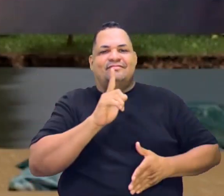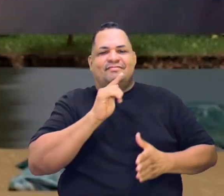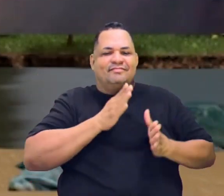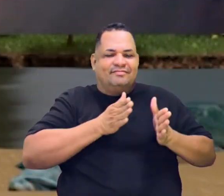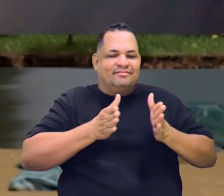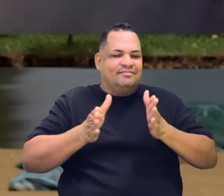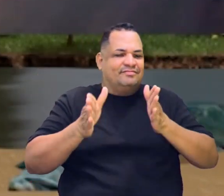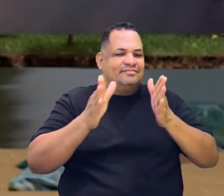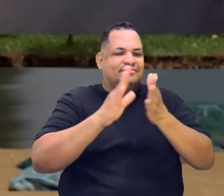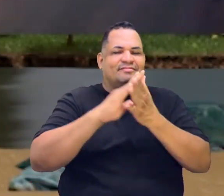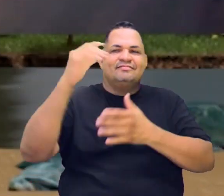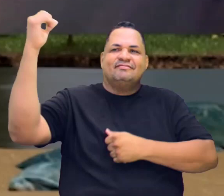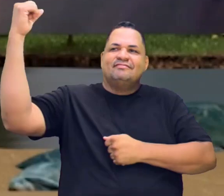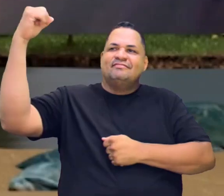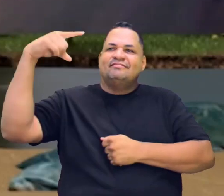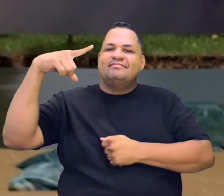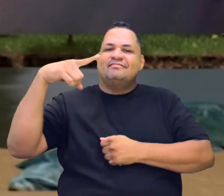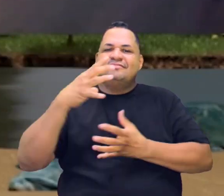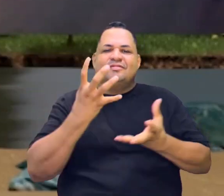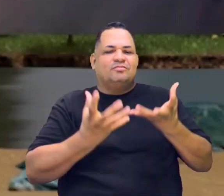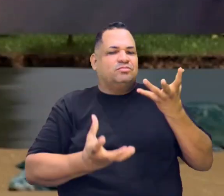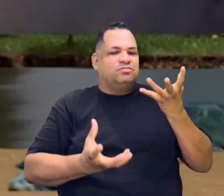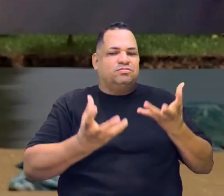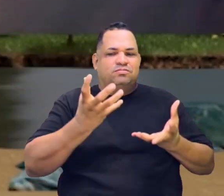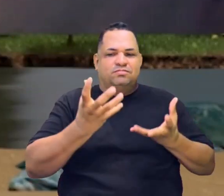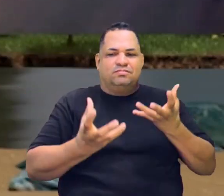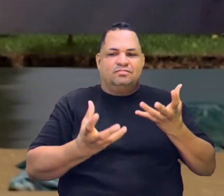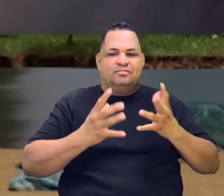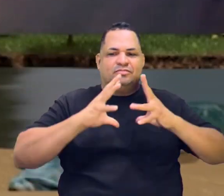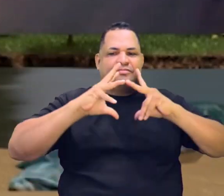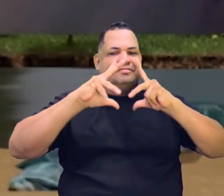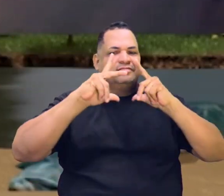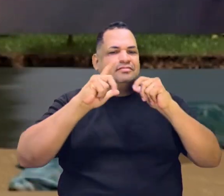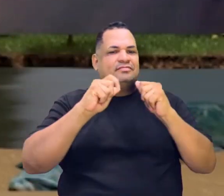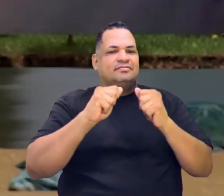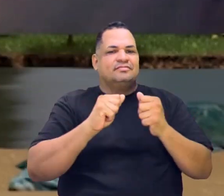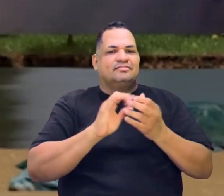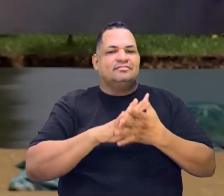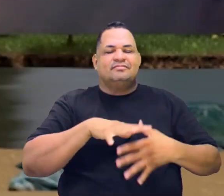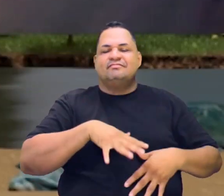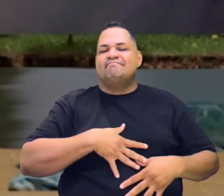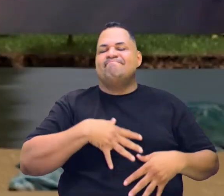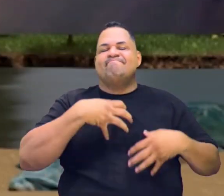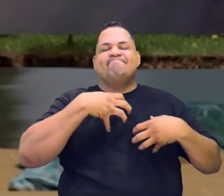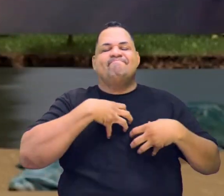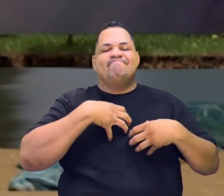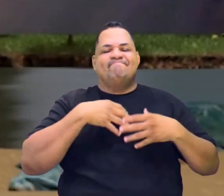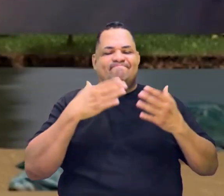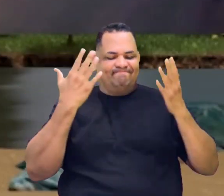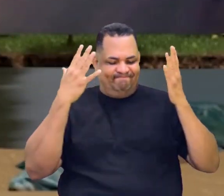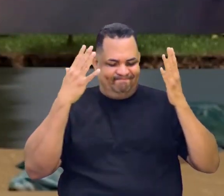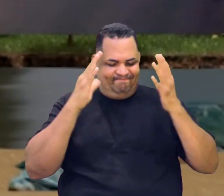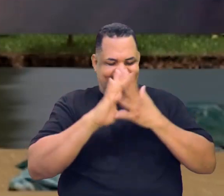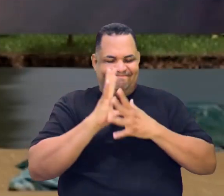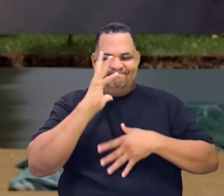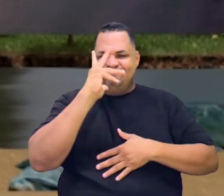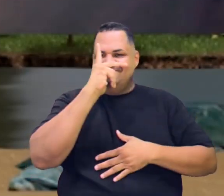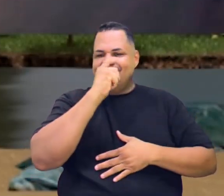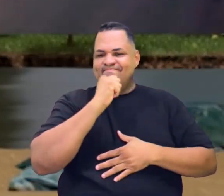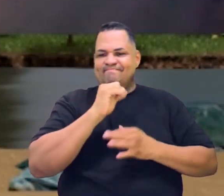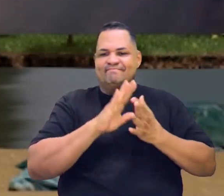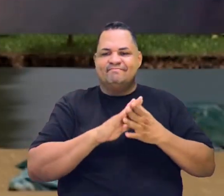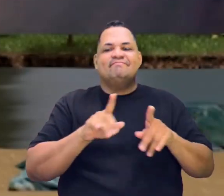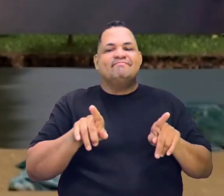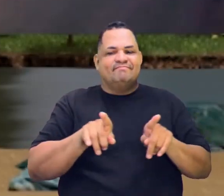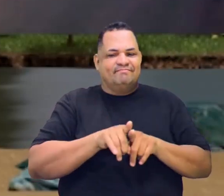rio, do sol, do fogo, tudo que são inspirações. Parabéns. Bonito, né? Pois